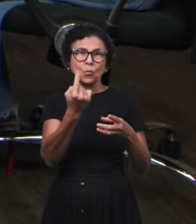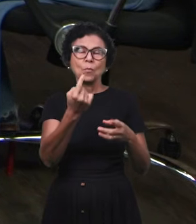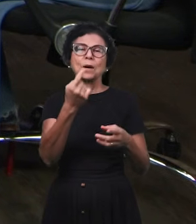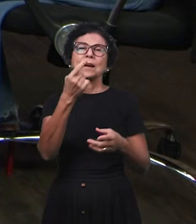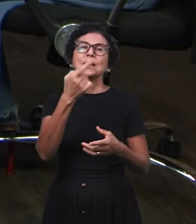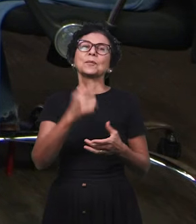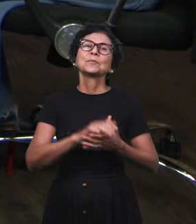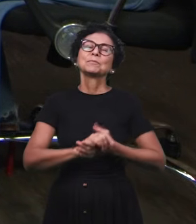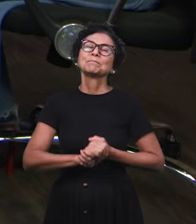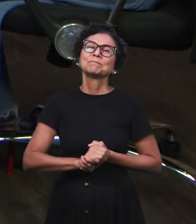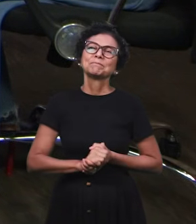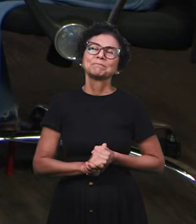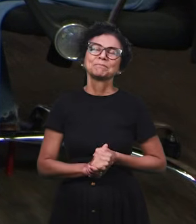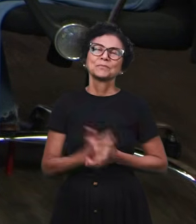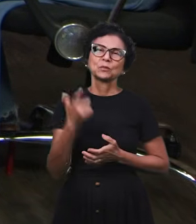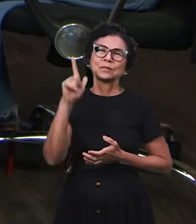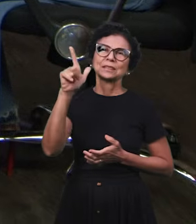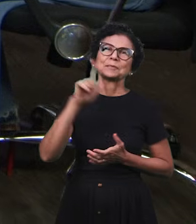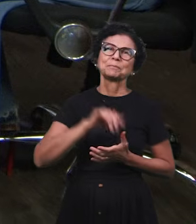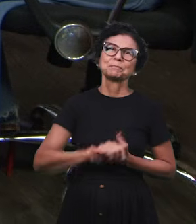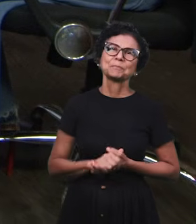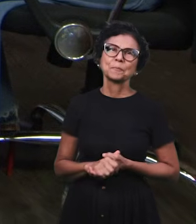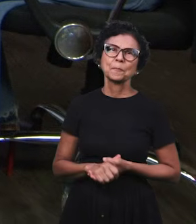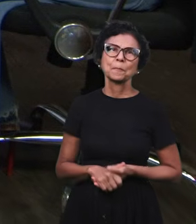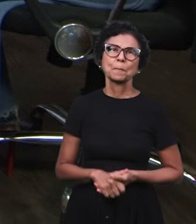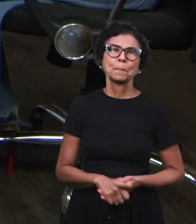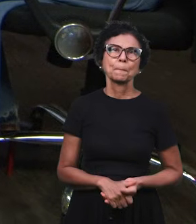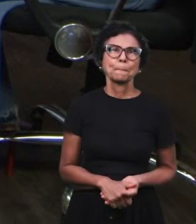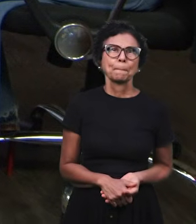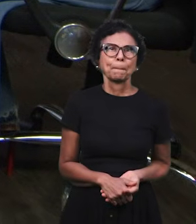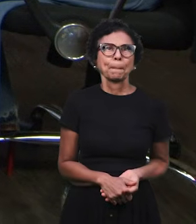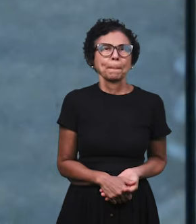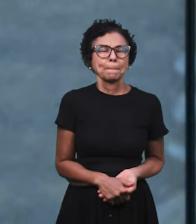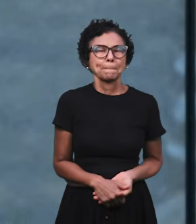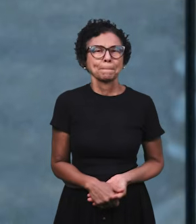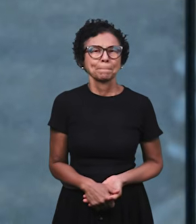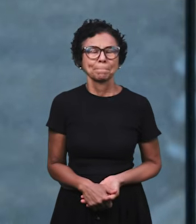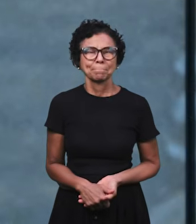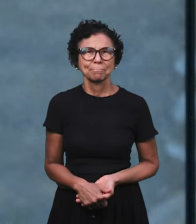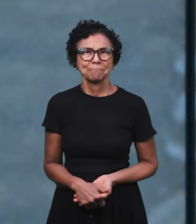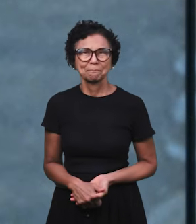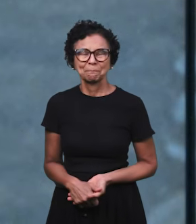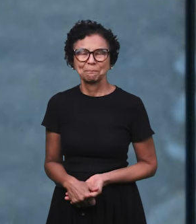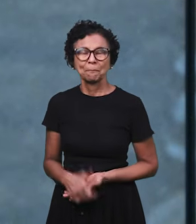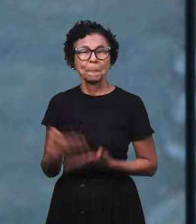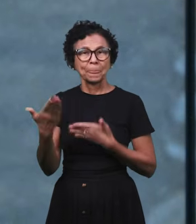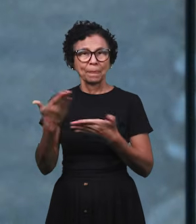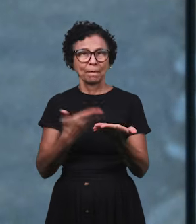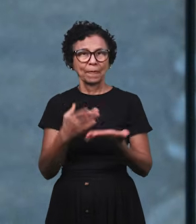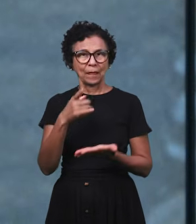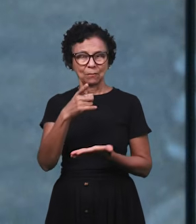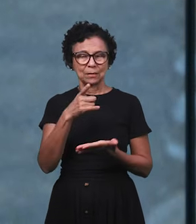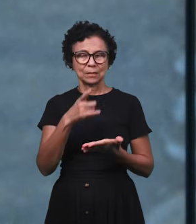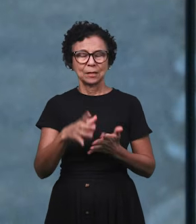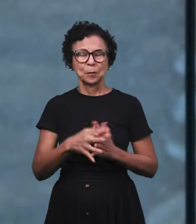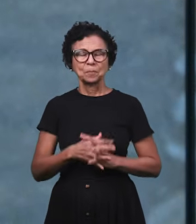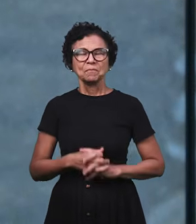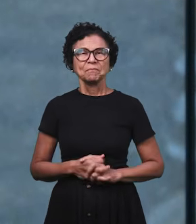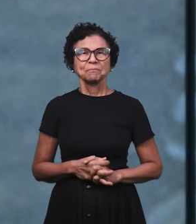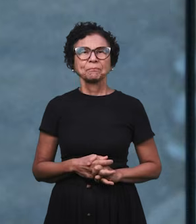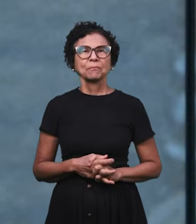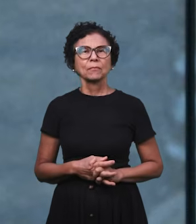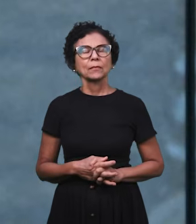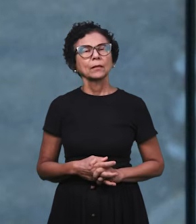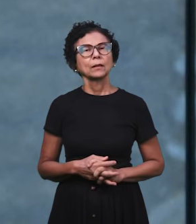Senhor. Bom, eu vou compartilhar com vocês aqui, com você que está em casa, uma mensagem que foi enviada